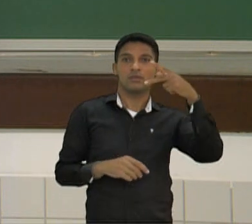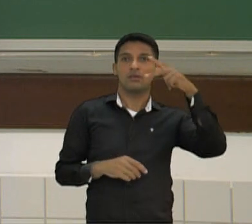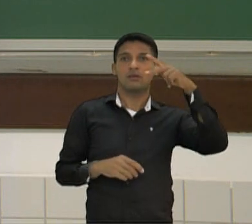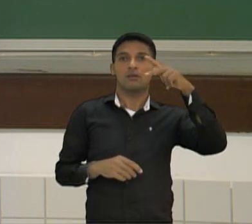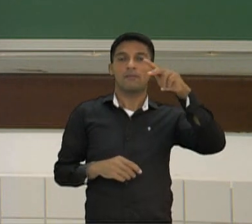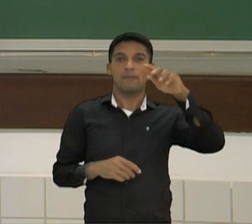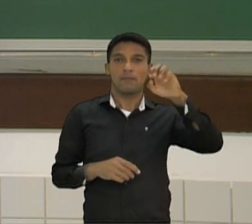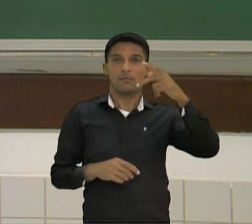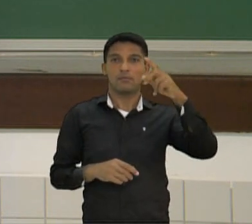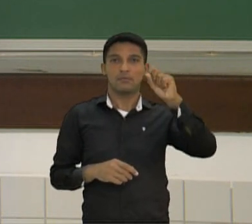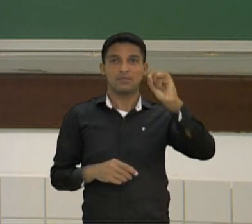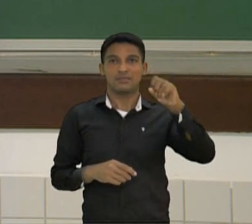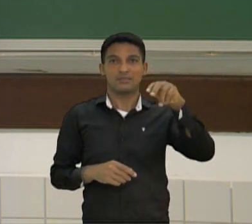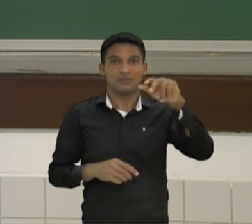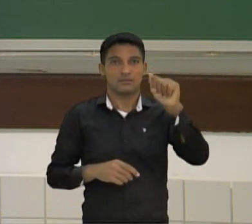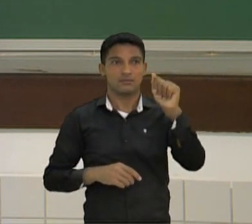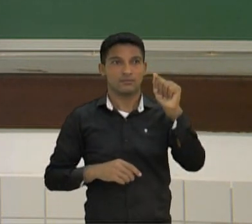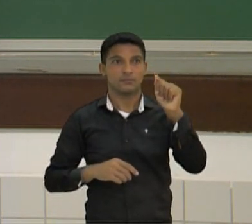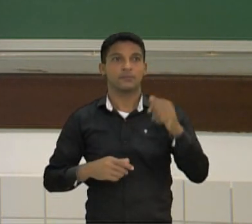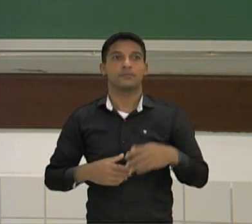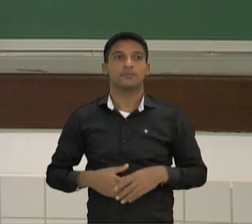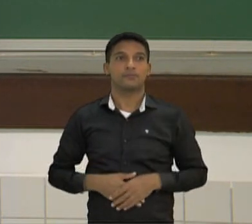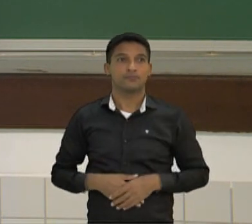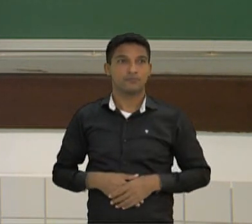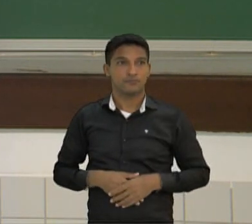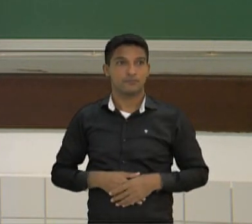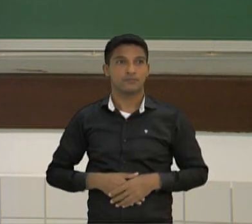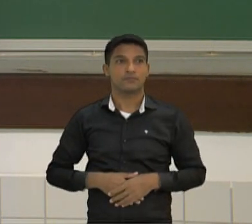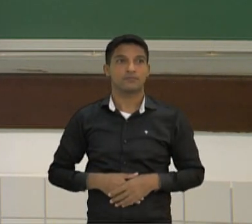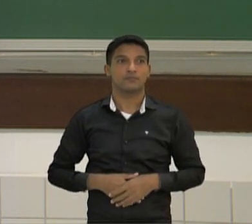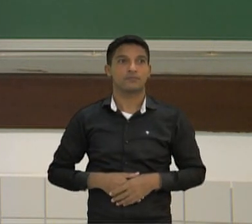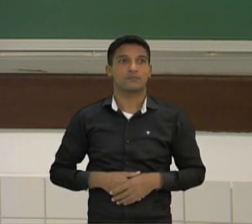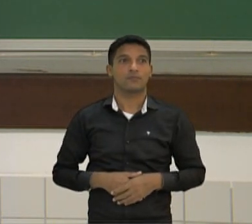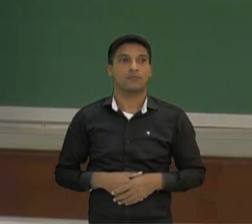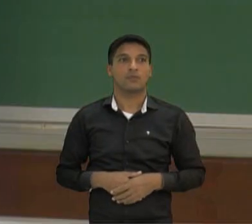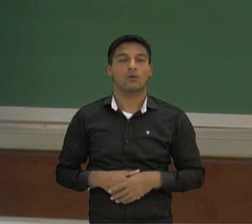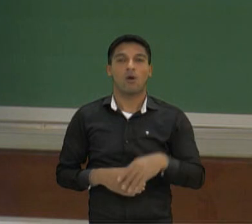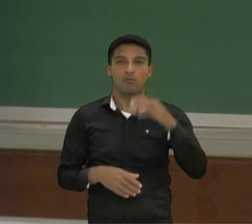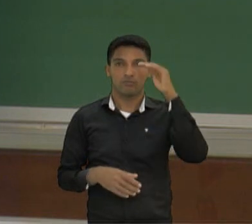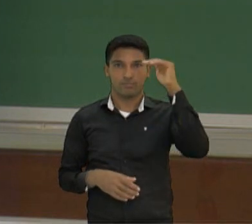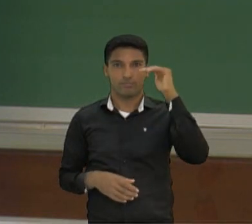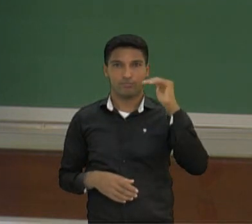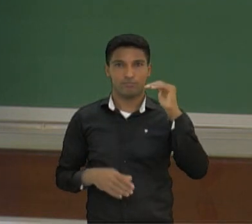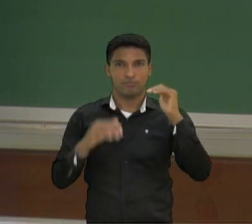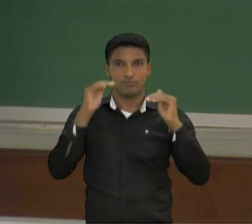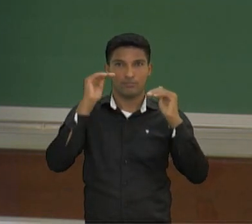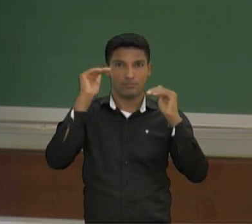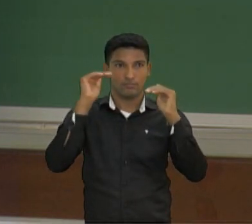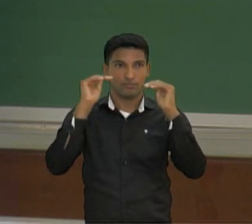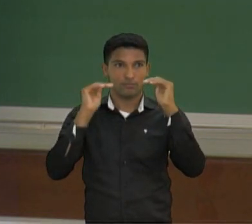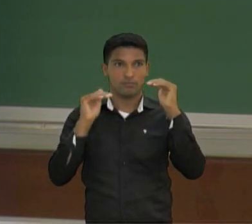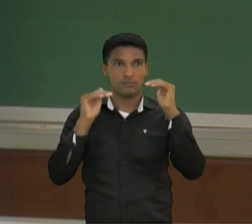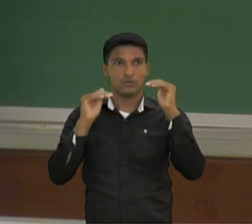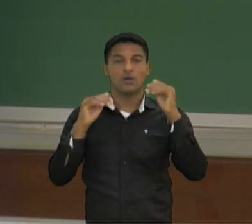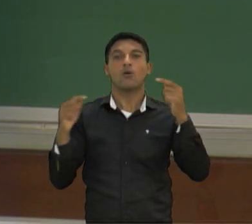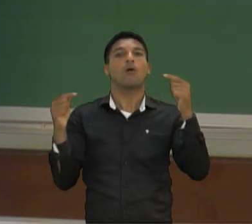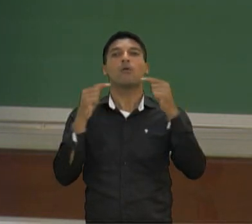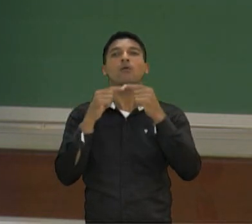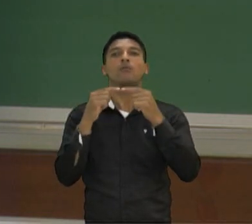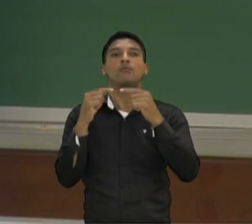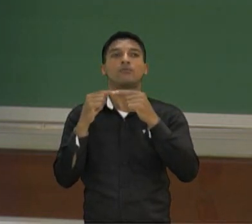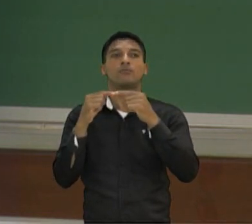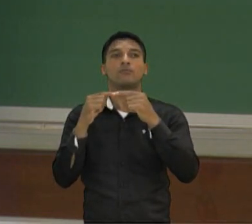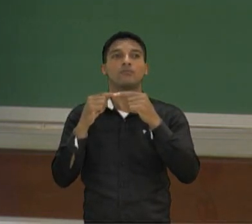termina em ase. Vamos prosseguindo? O que vai fazer? Peptidase, nuclease, lactase. Vai degradar pequenos